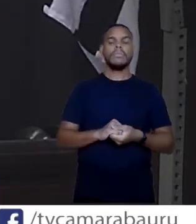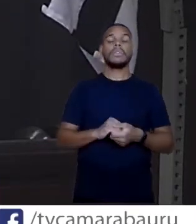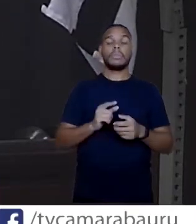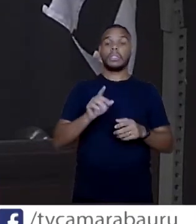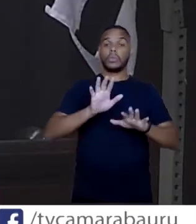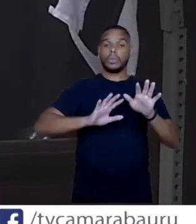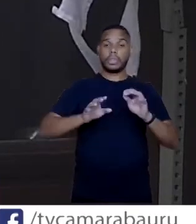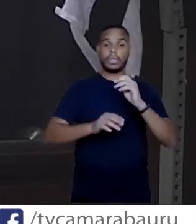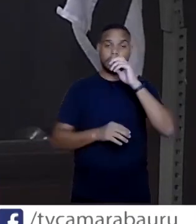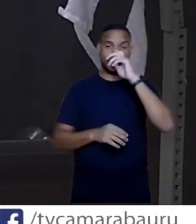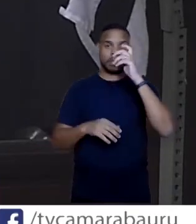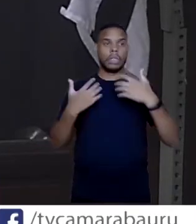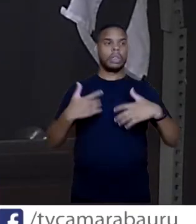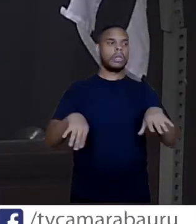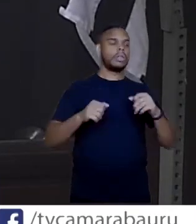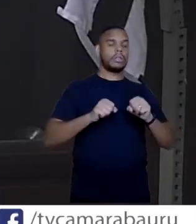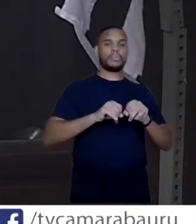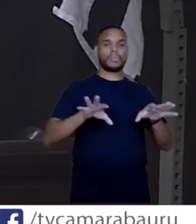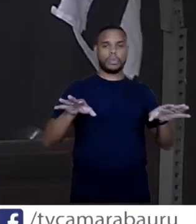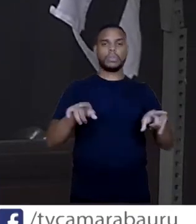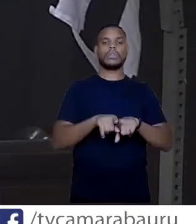pandemia de pânico também tá sendo criado neste brasil